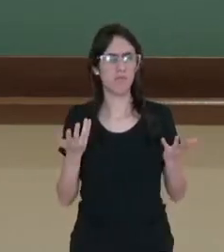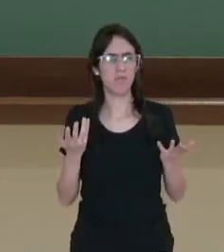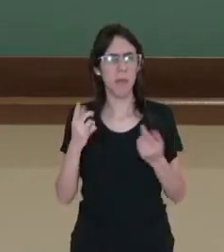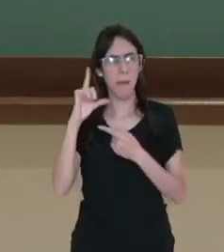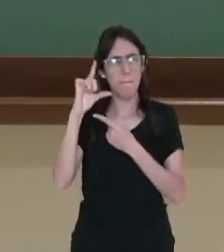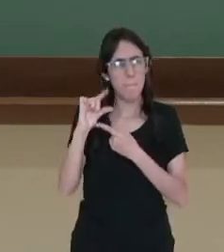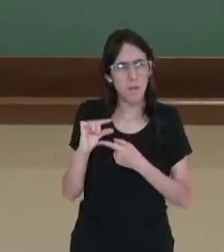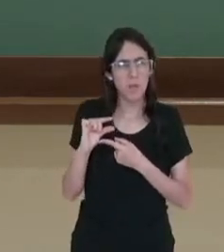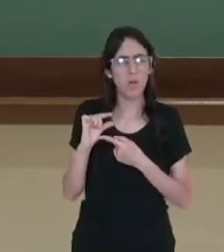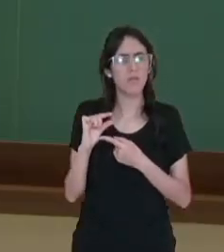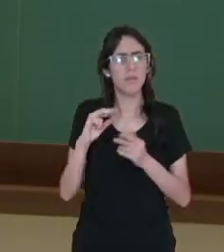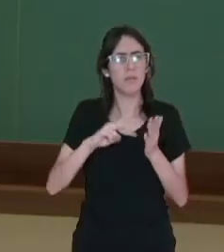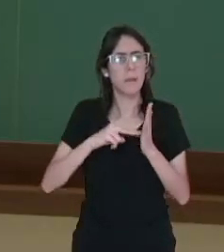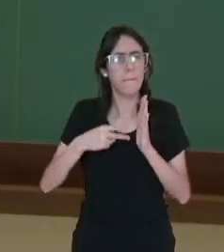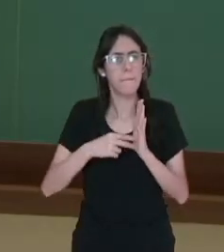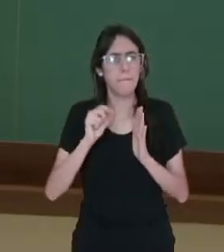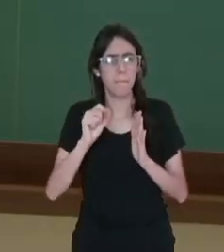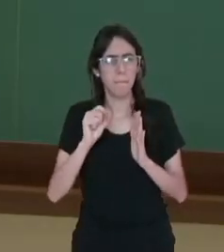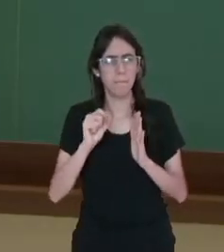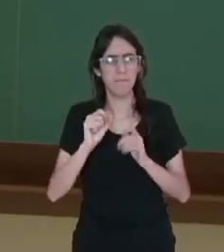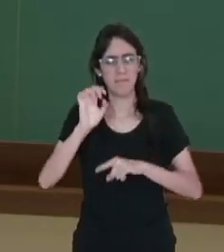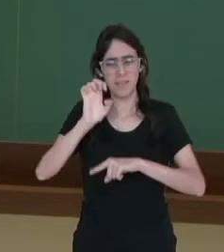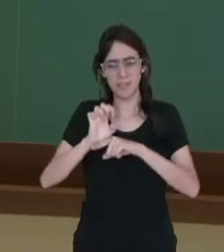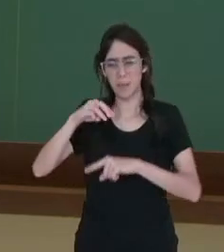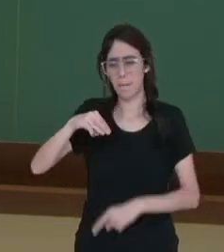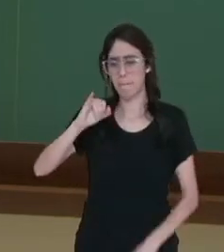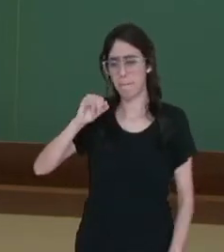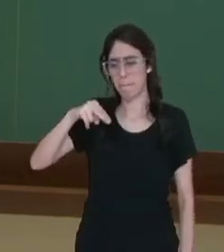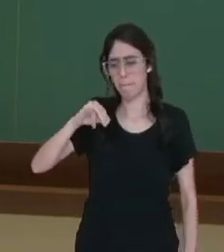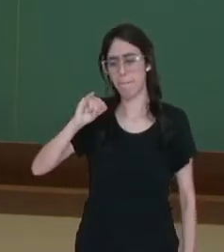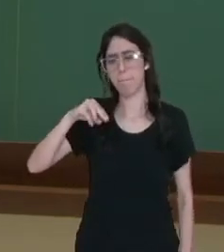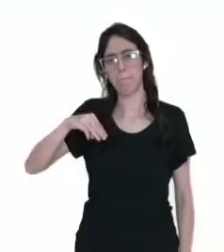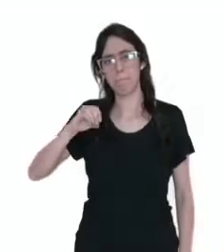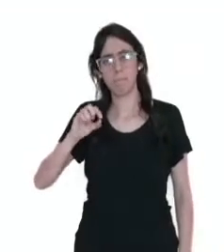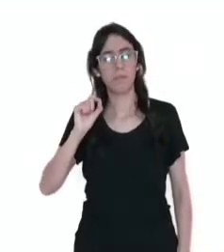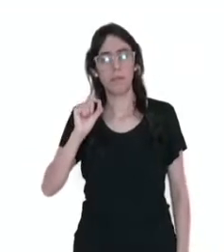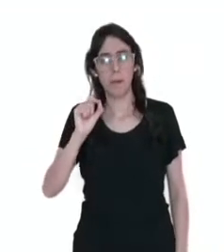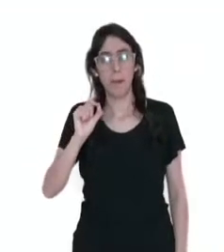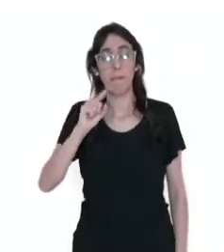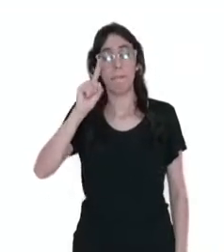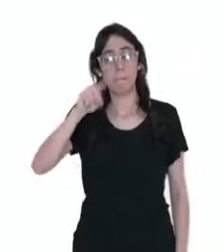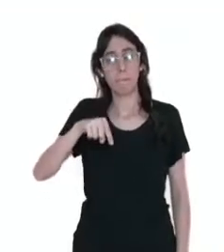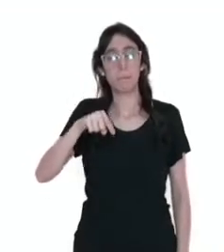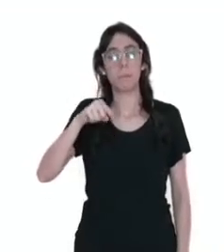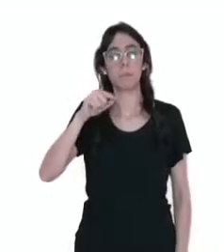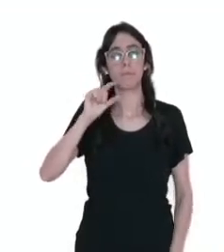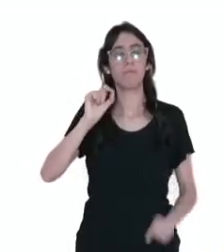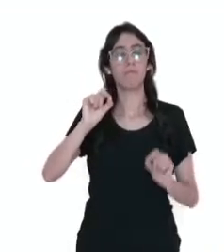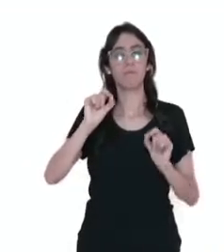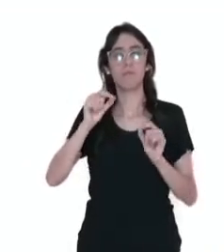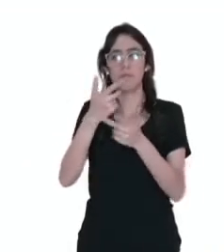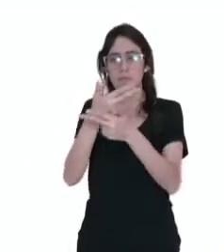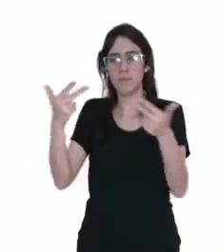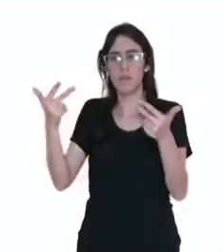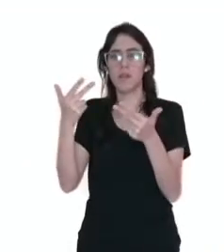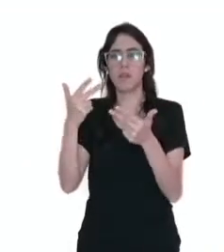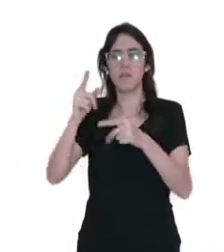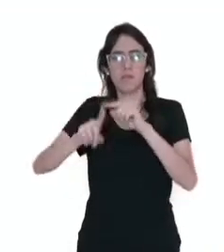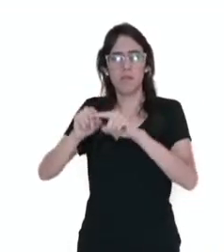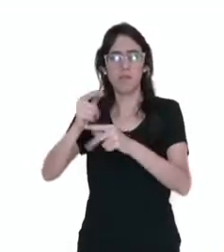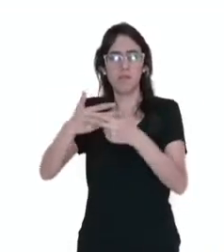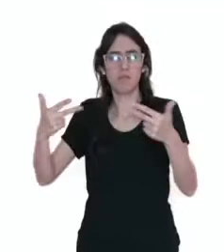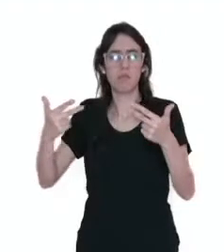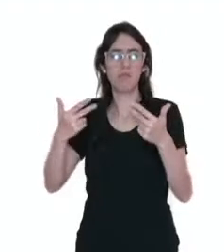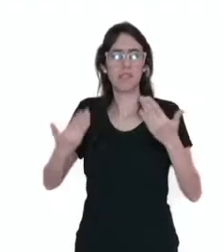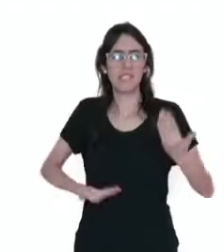menor possível. Estado mínimo é quando passa para iniciativa privada bens e serviços. O